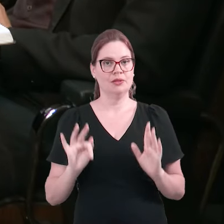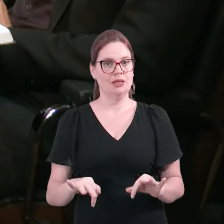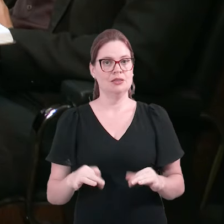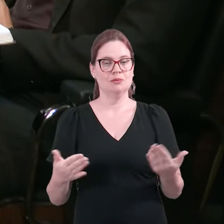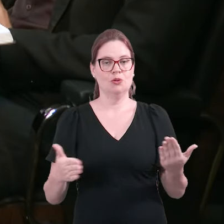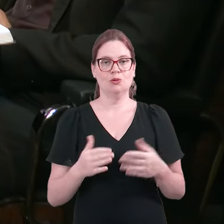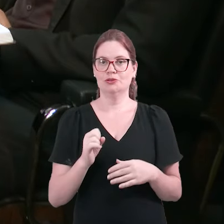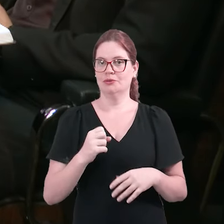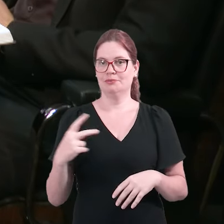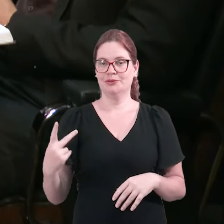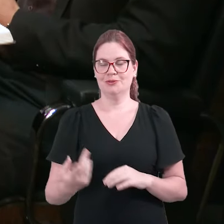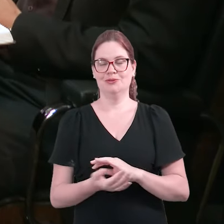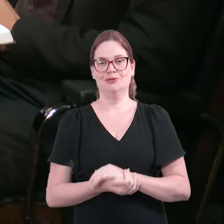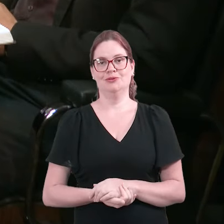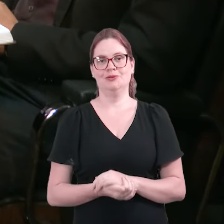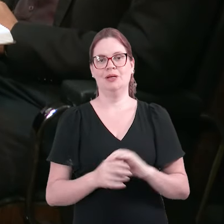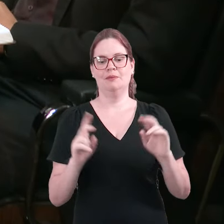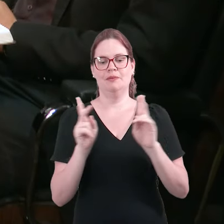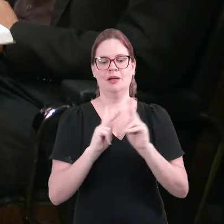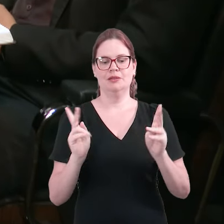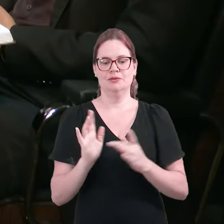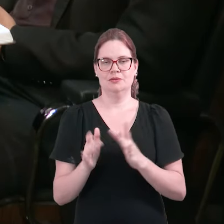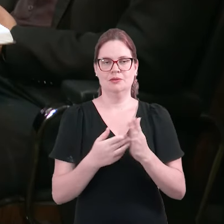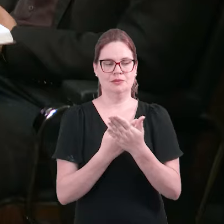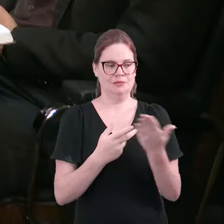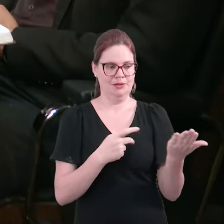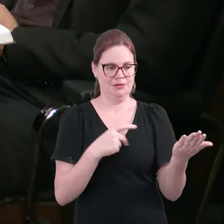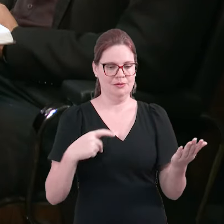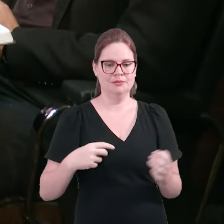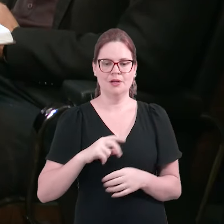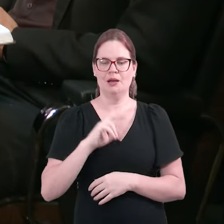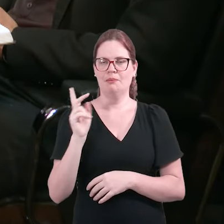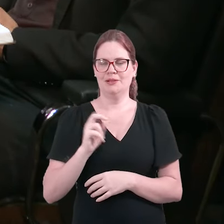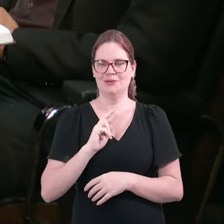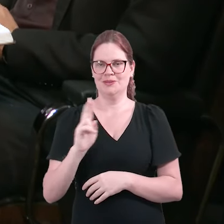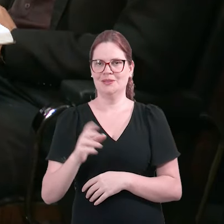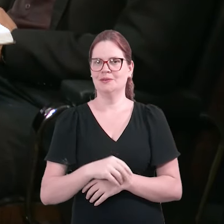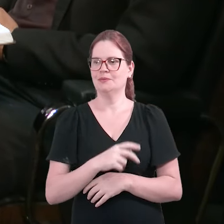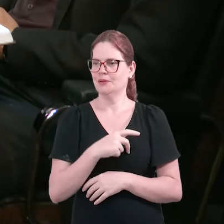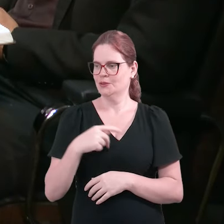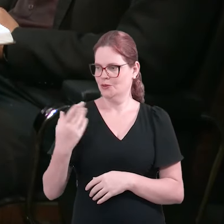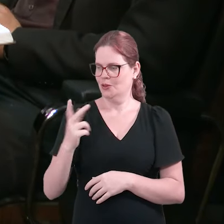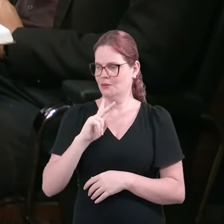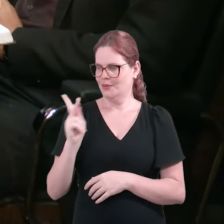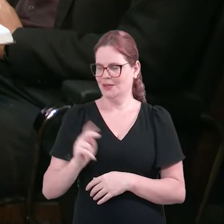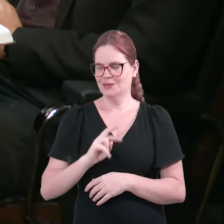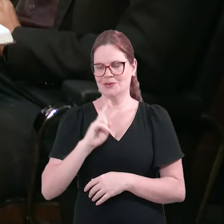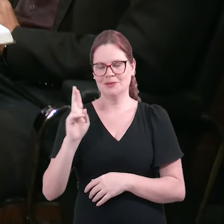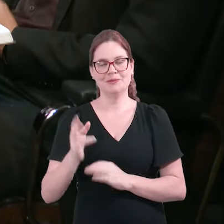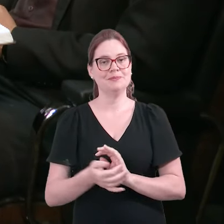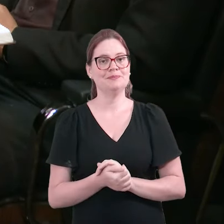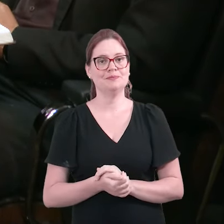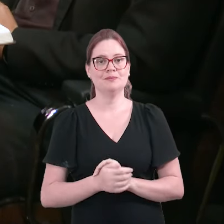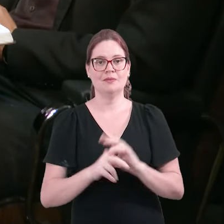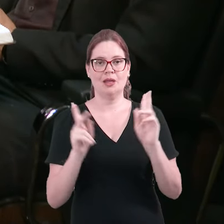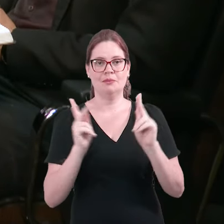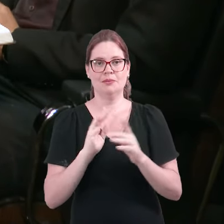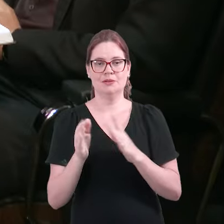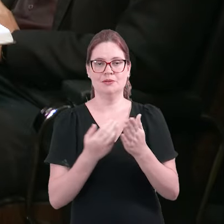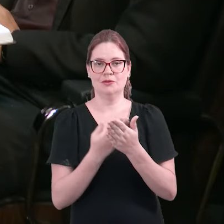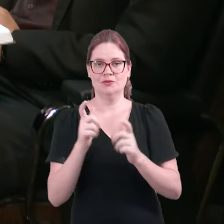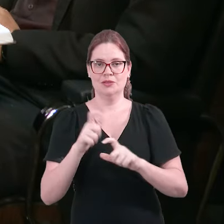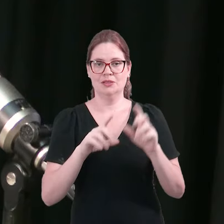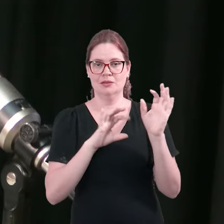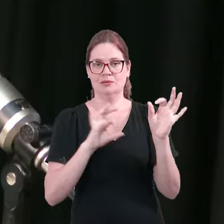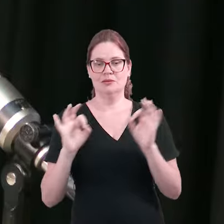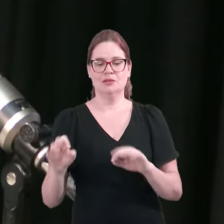Chegamos, então, ao final de mais um episódio. Paz do Senhor, pastor Cleiton. A paz do Senhor. Pastor Tiago. Pai do Senhor. E a